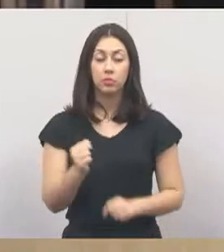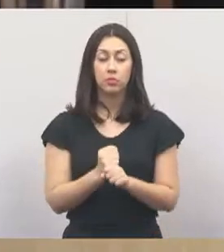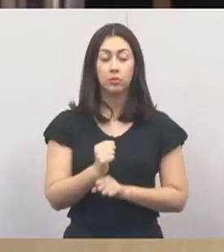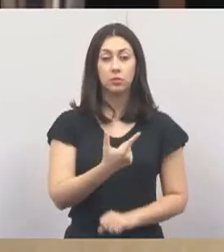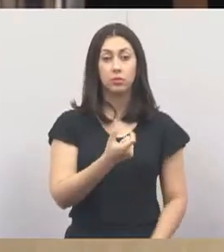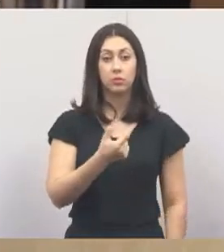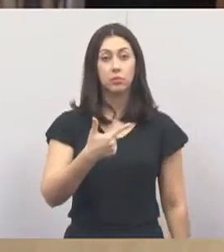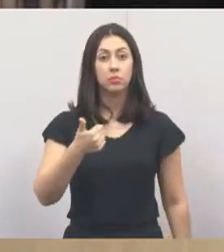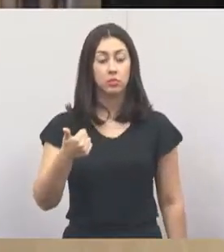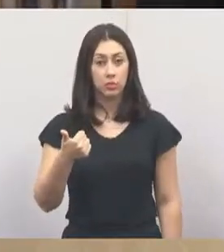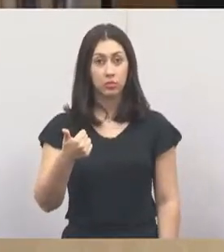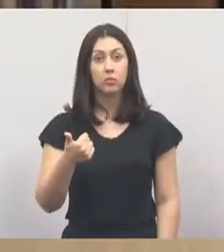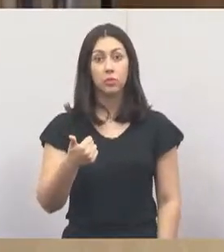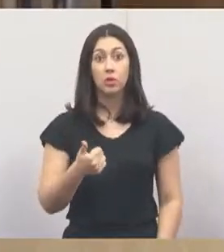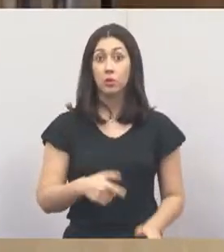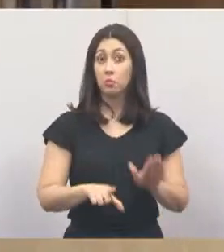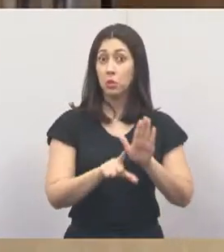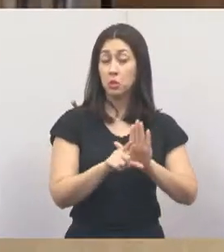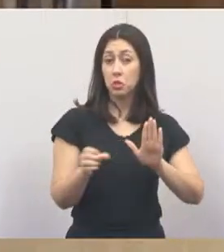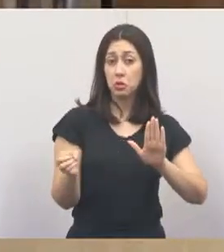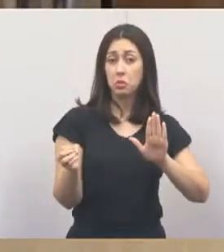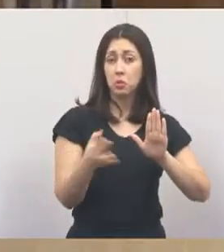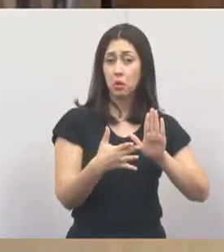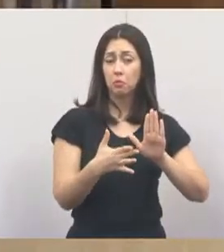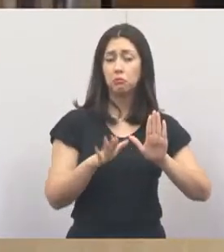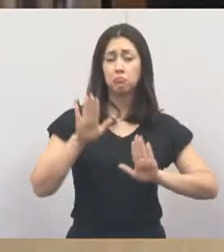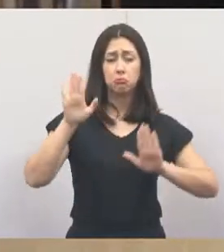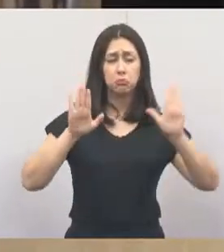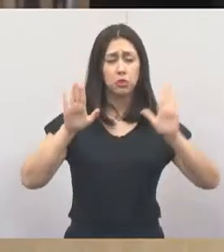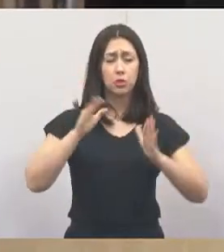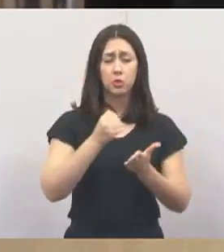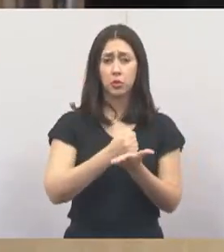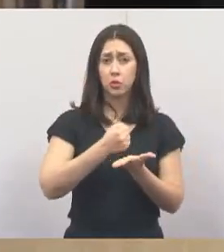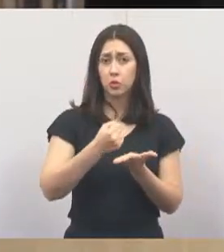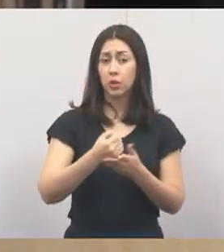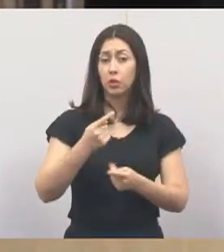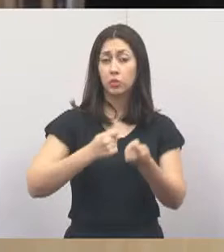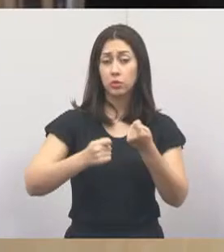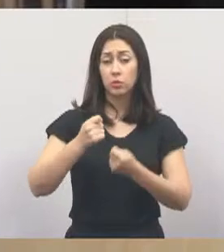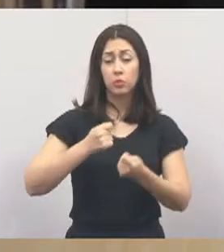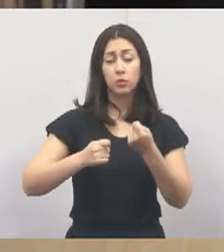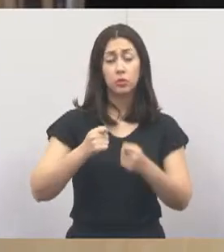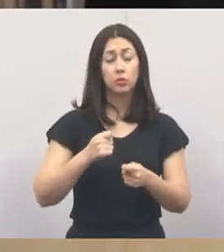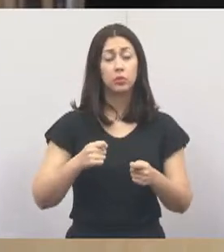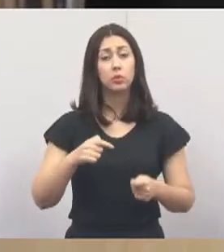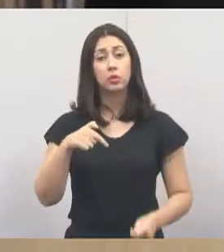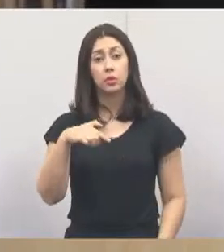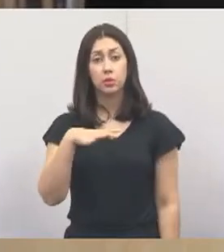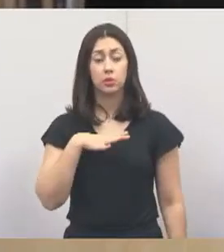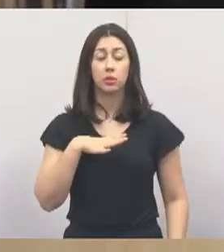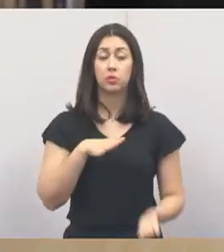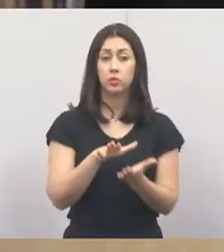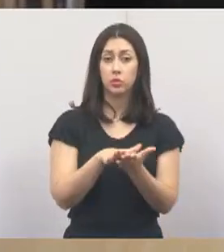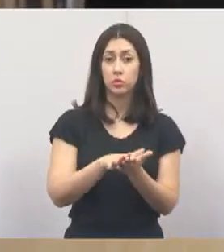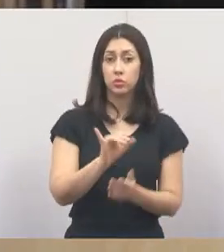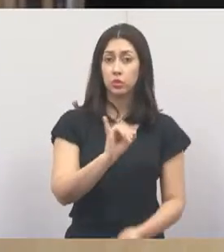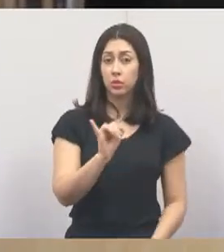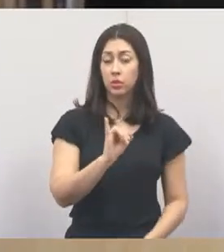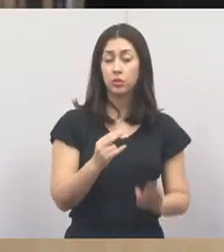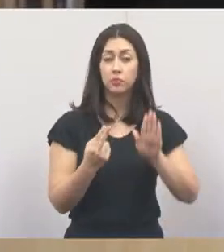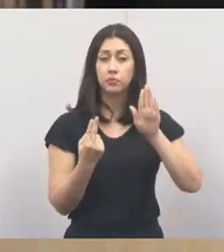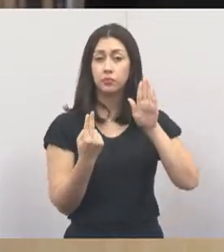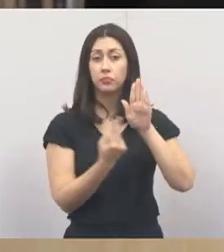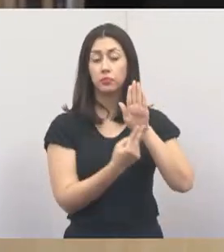2021, nova Lei de Licitações e Contratos Administrativos no âmbito da Câmara Municipal de Jacareí e da outras providências.